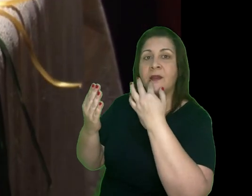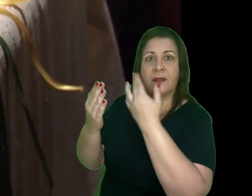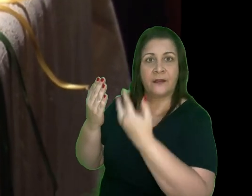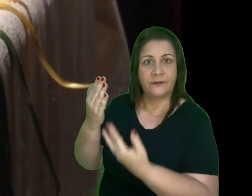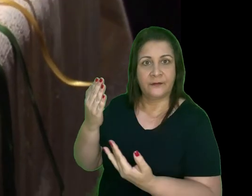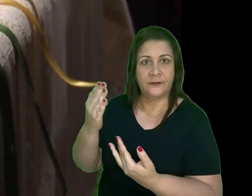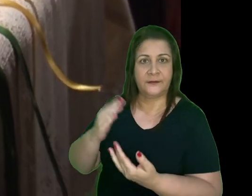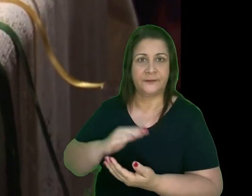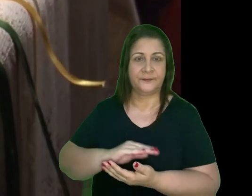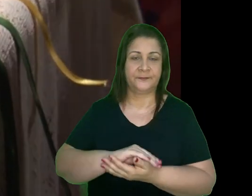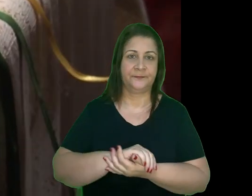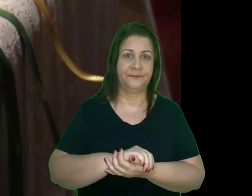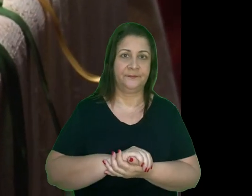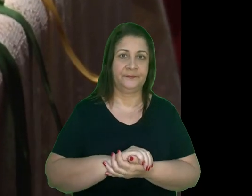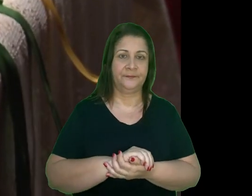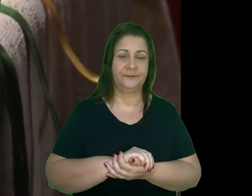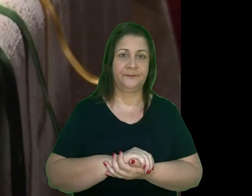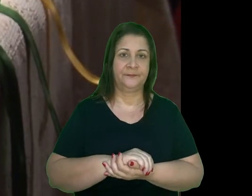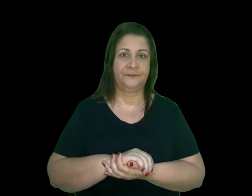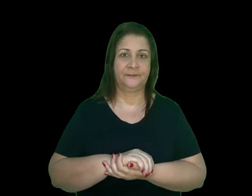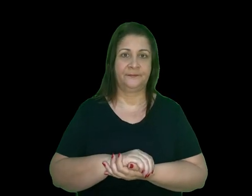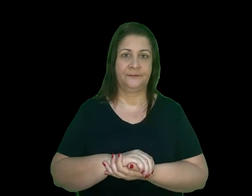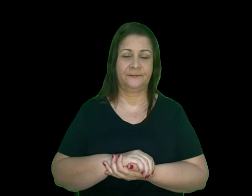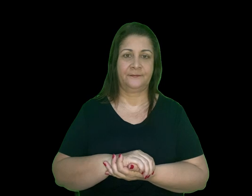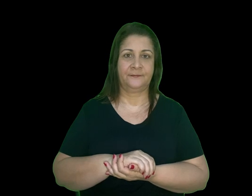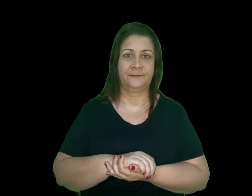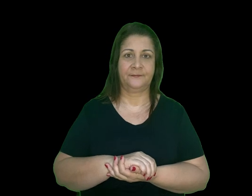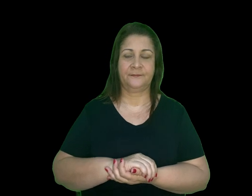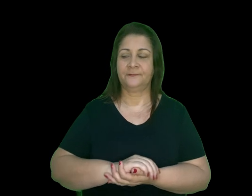altar, demonstrando respeito.